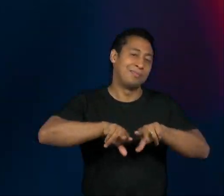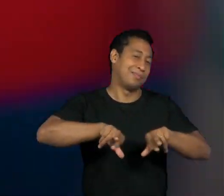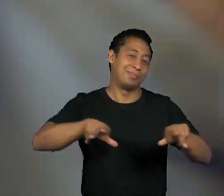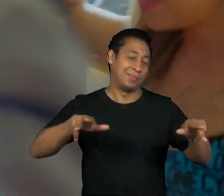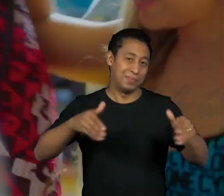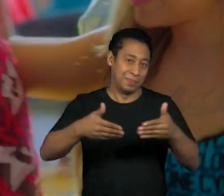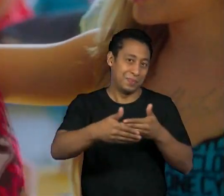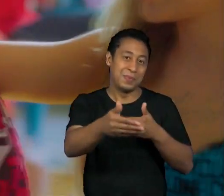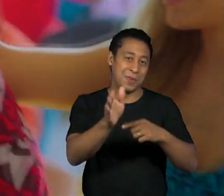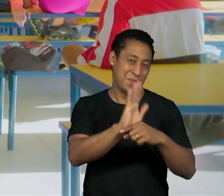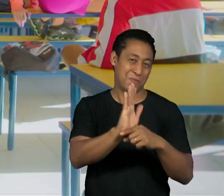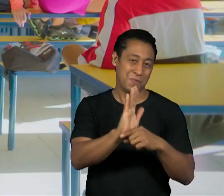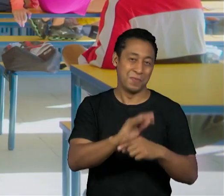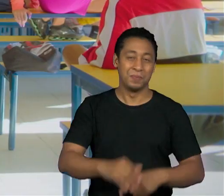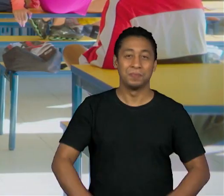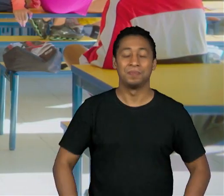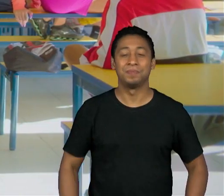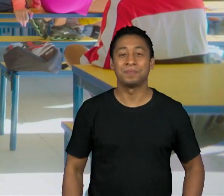desse longa-metragem.